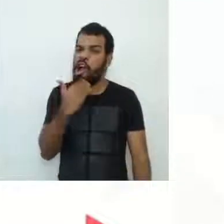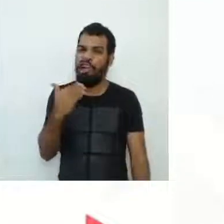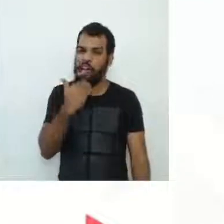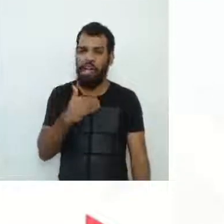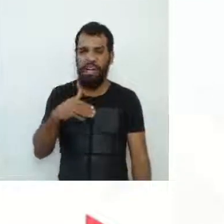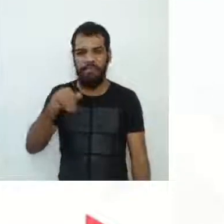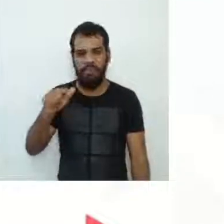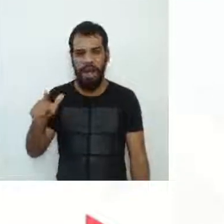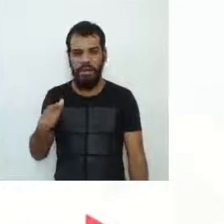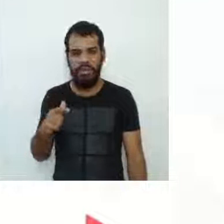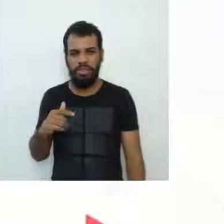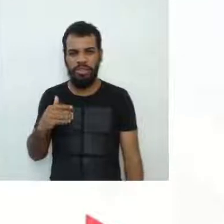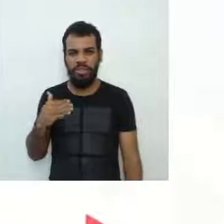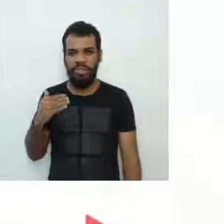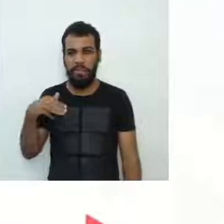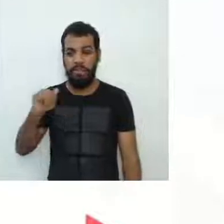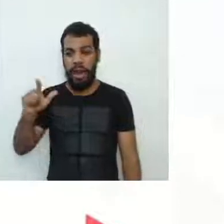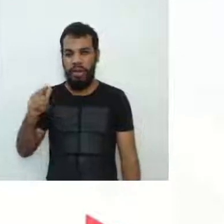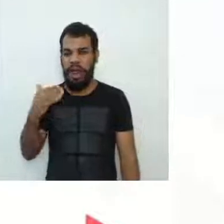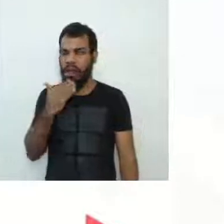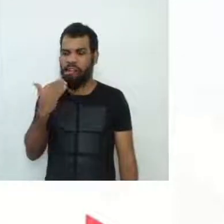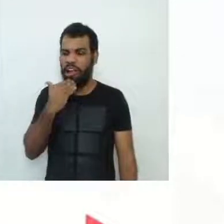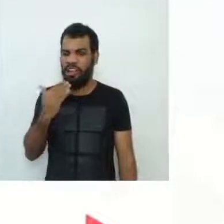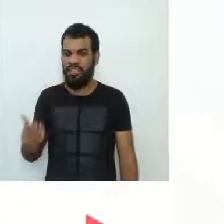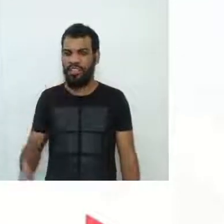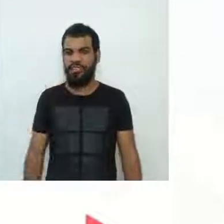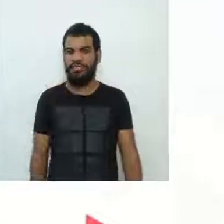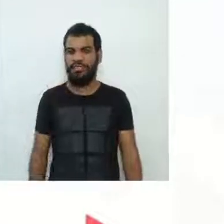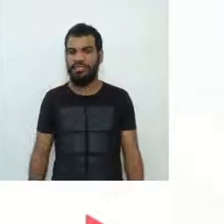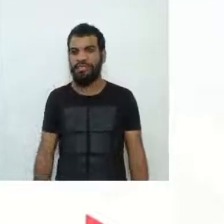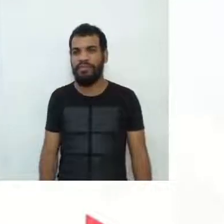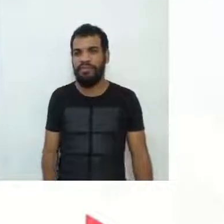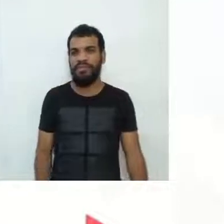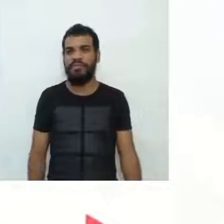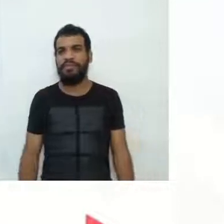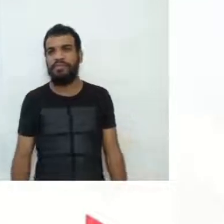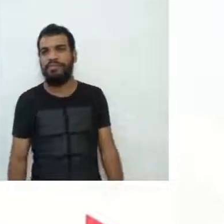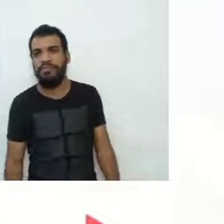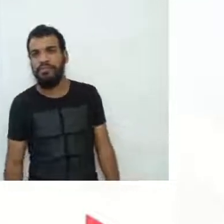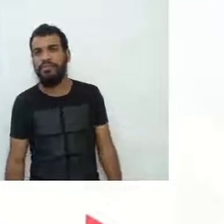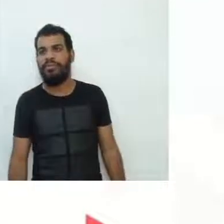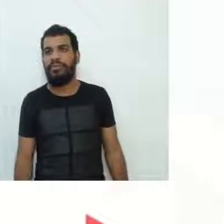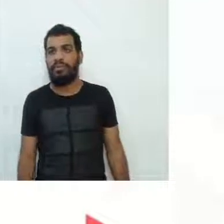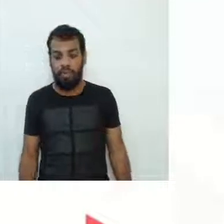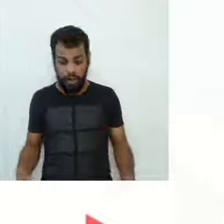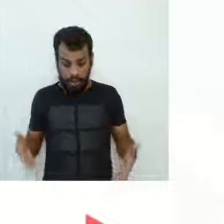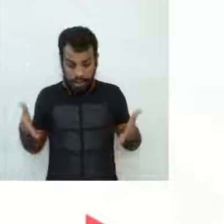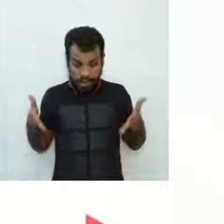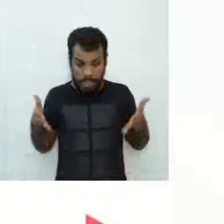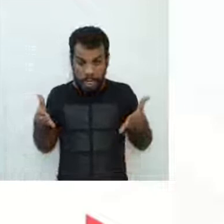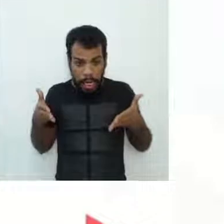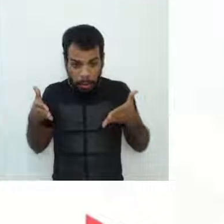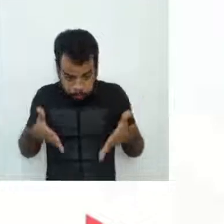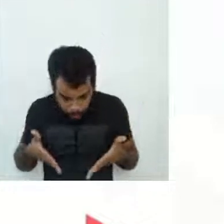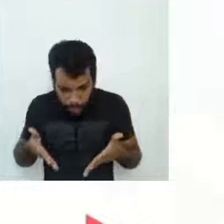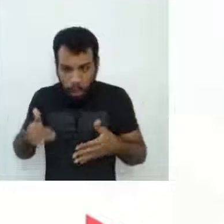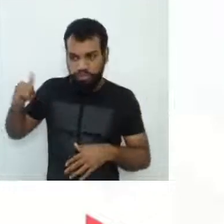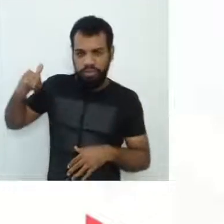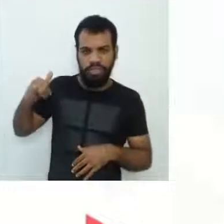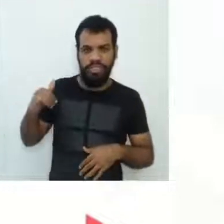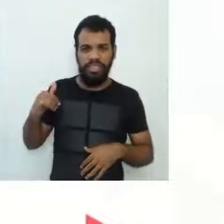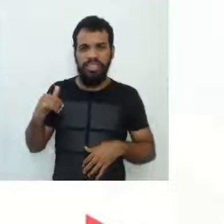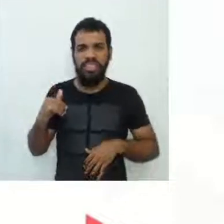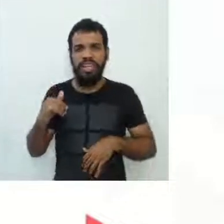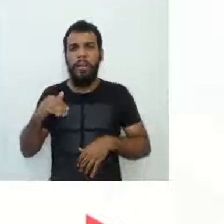ela cantava, que era mal. Depois a gente tem, ó, mal cheguei em casa e o telefone tocou. Isso é